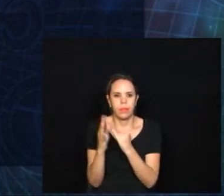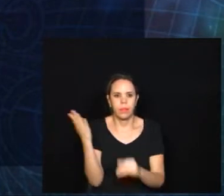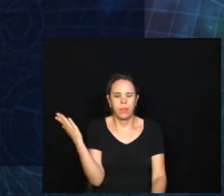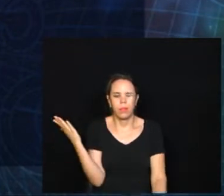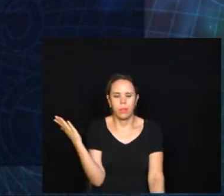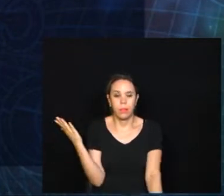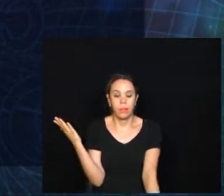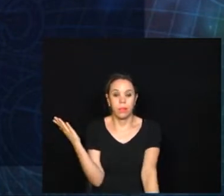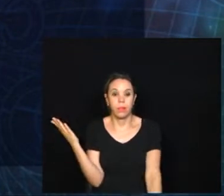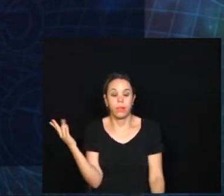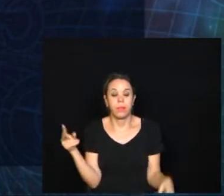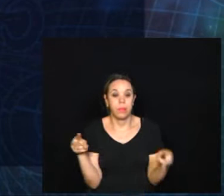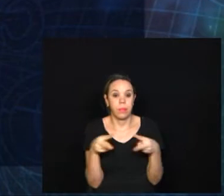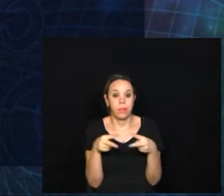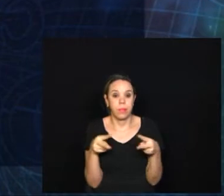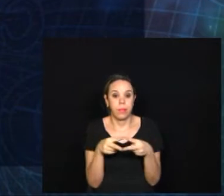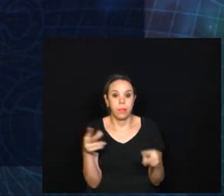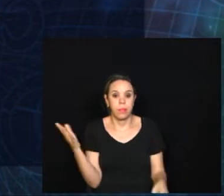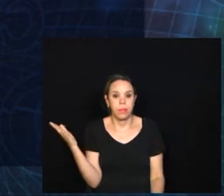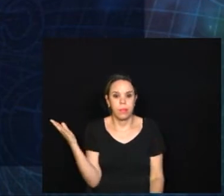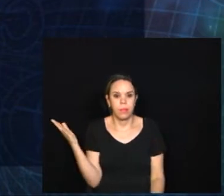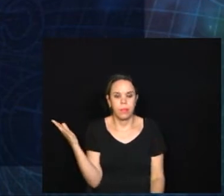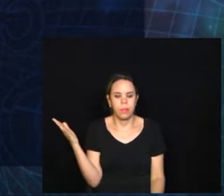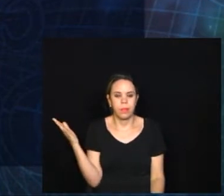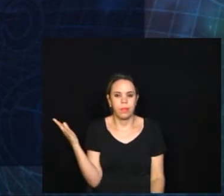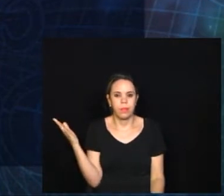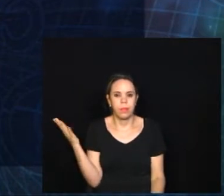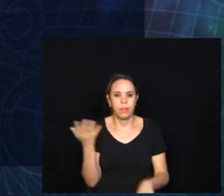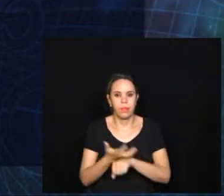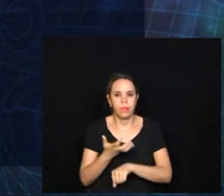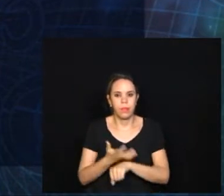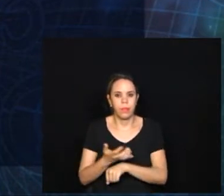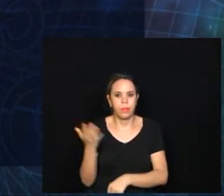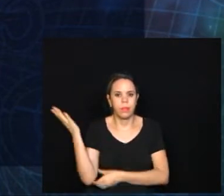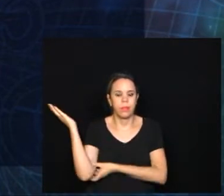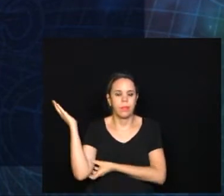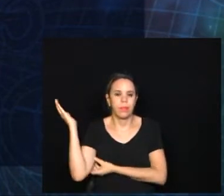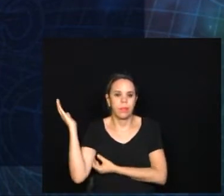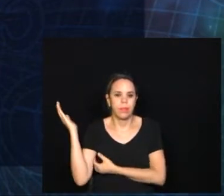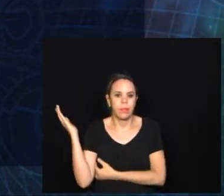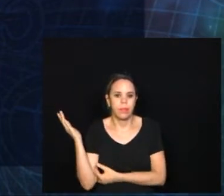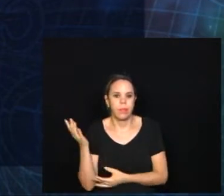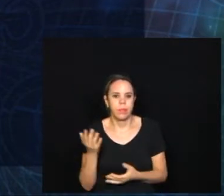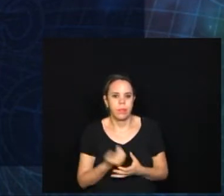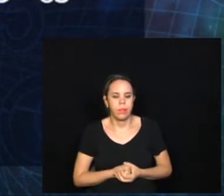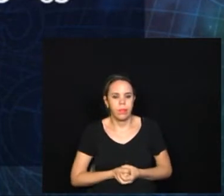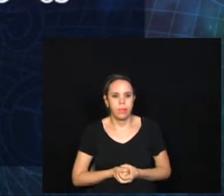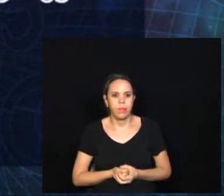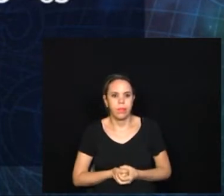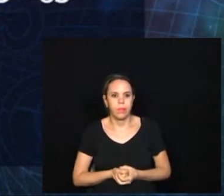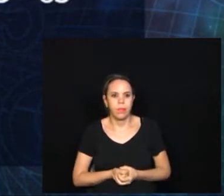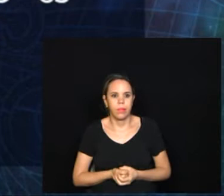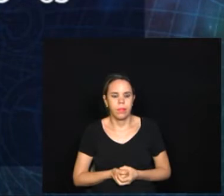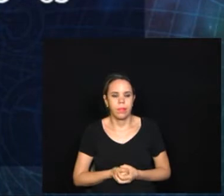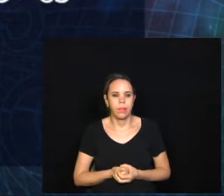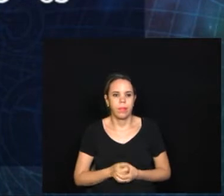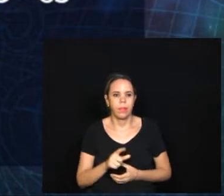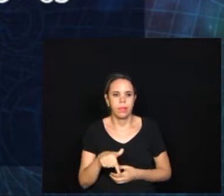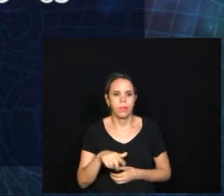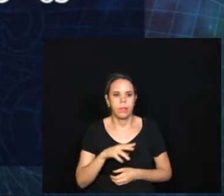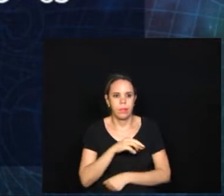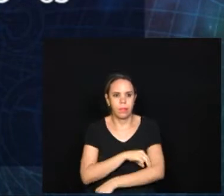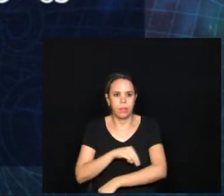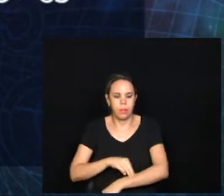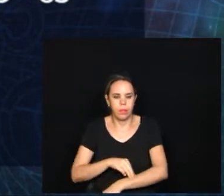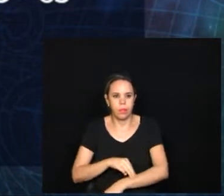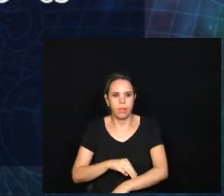Itatiba, 325, Paulínia, 302, Nova Odessa, 243, na sequência Montemor